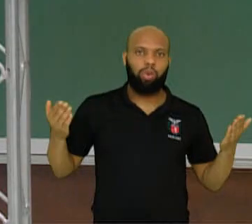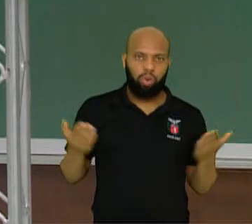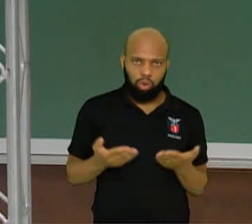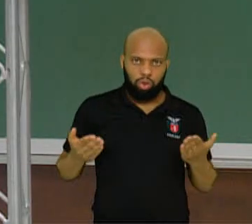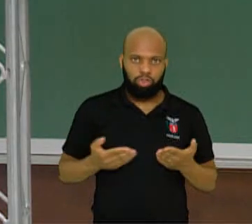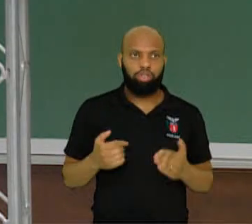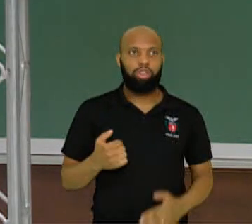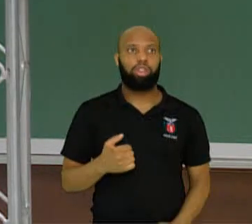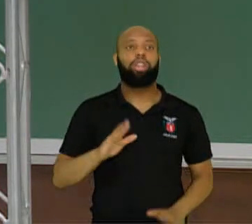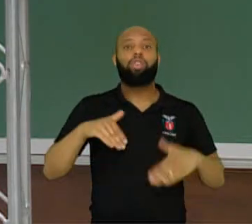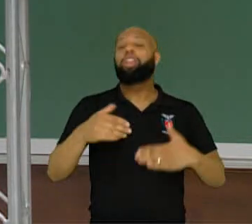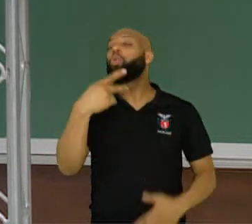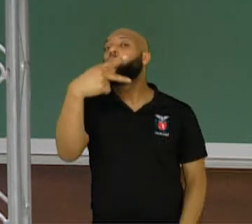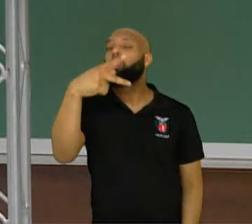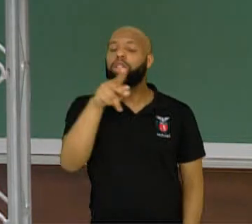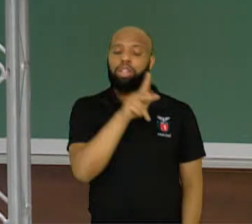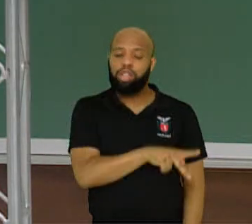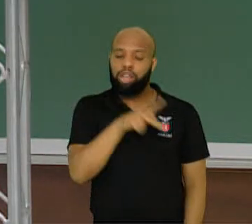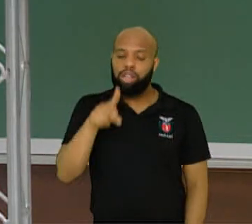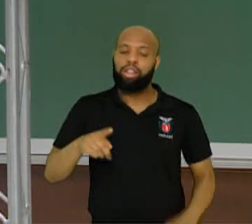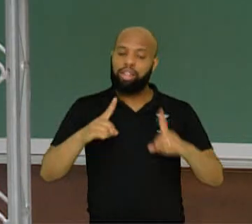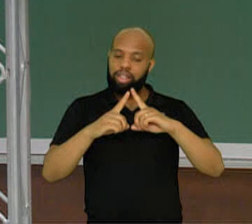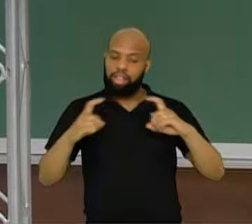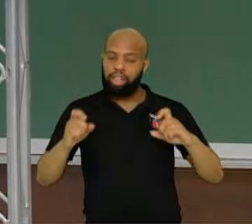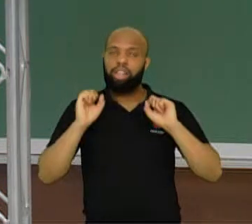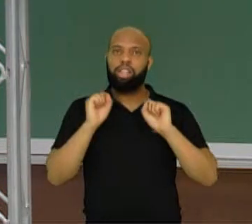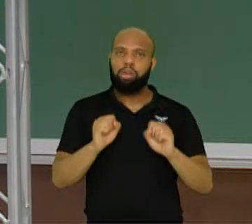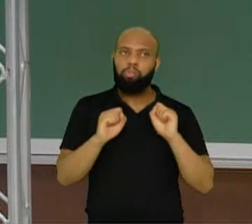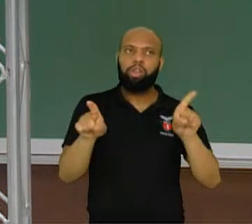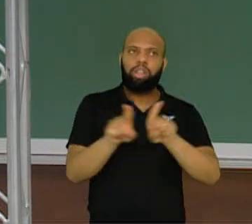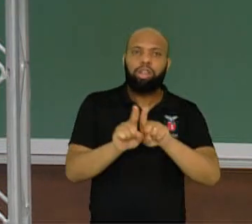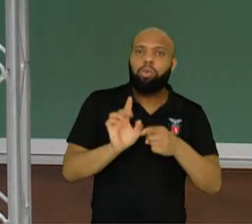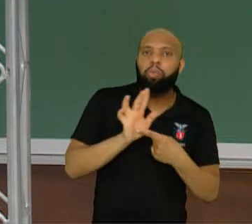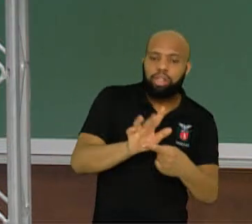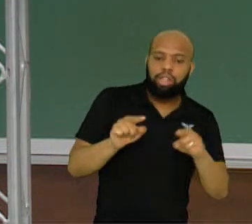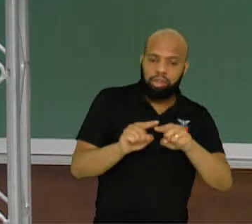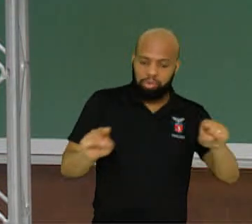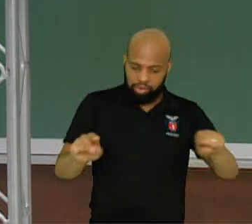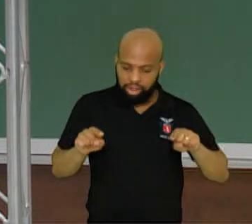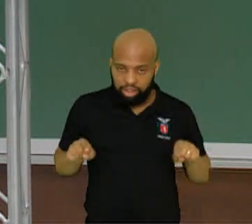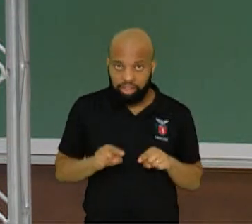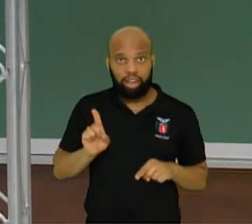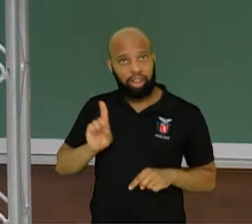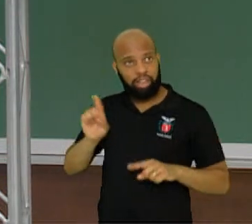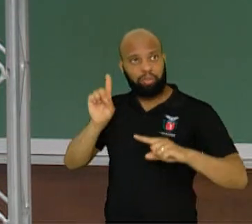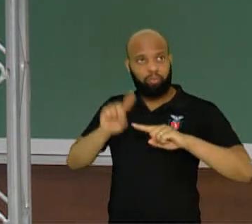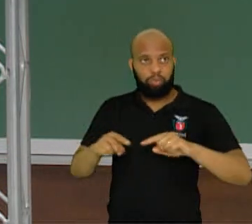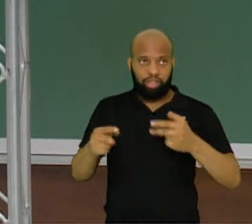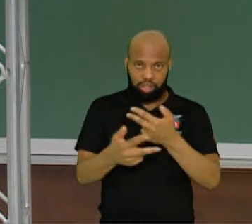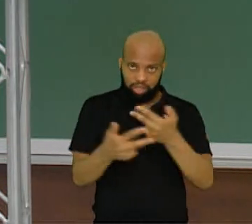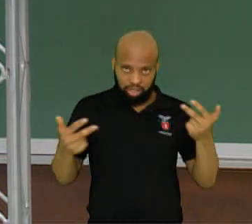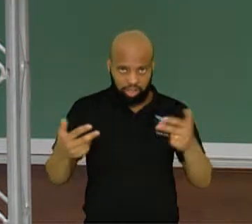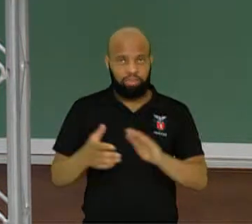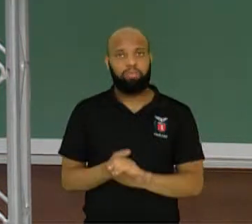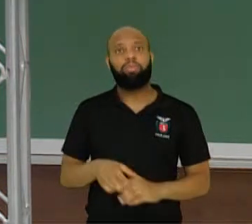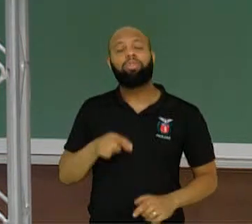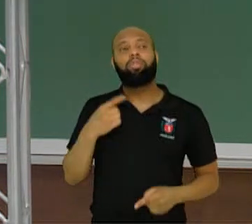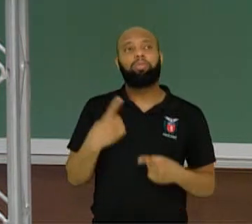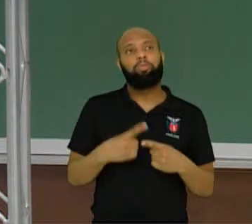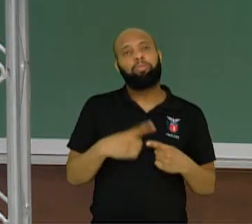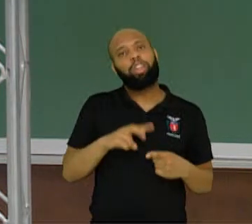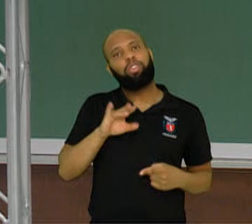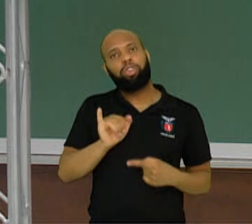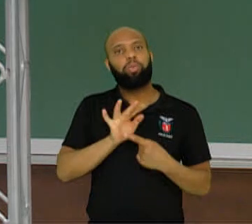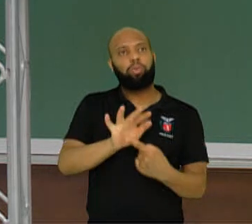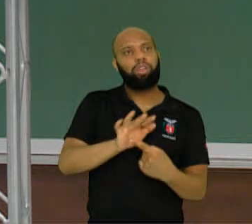seu professor de ciências pode levar para a sala de aula esse material, esta ferramenta, para